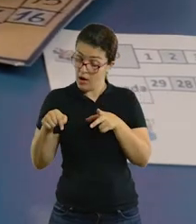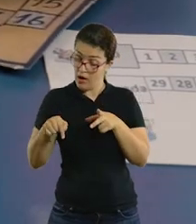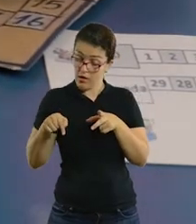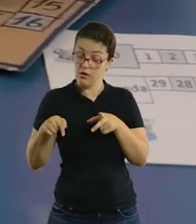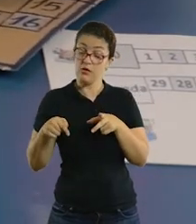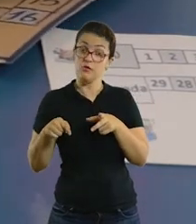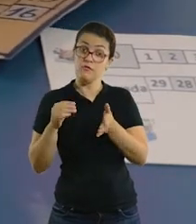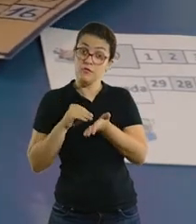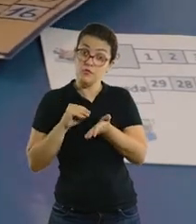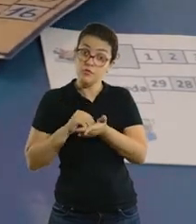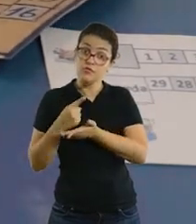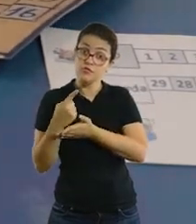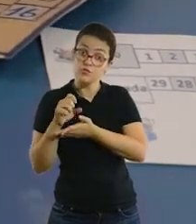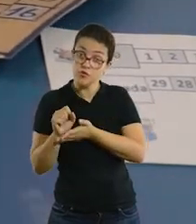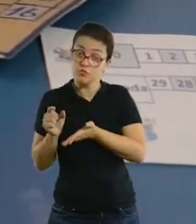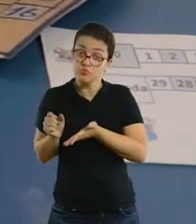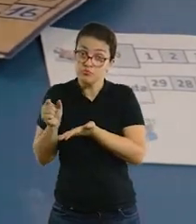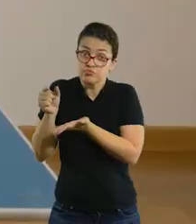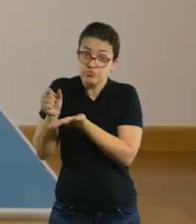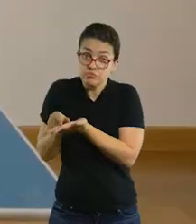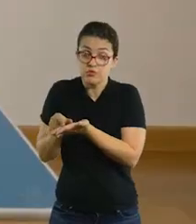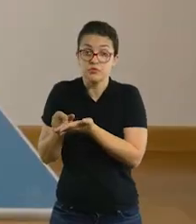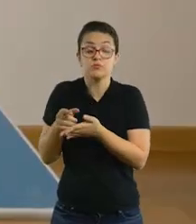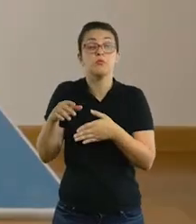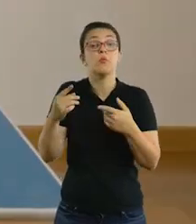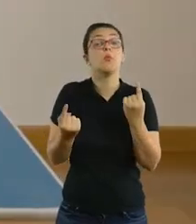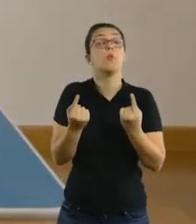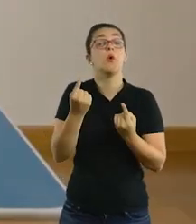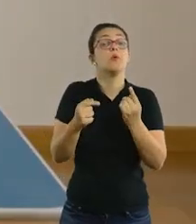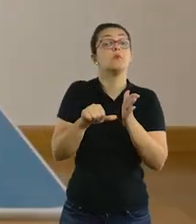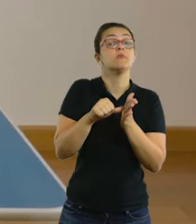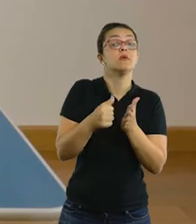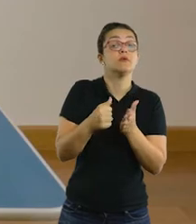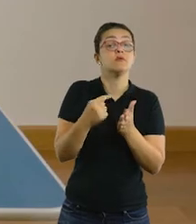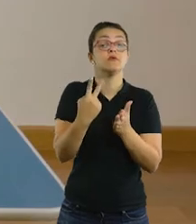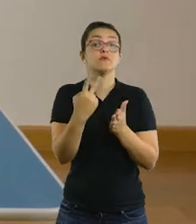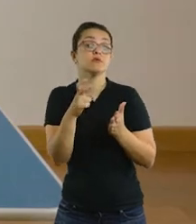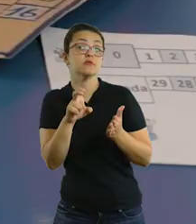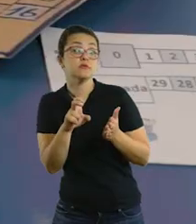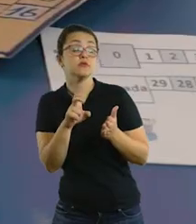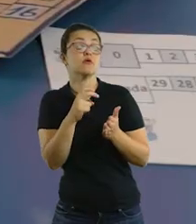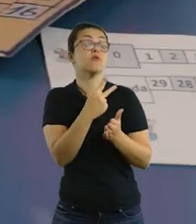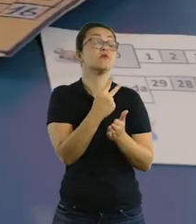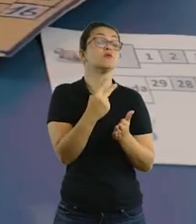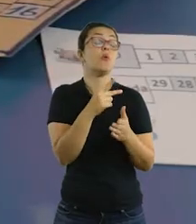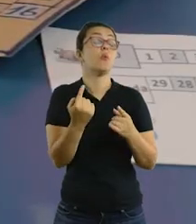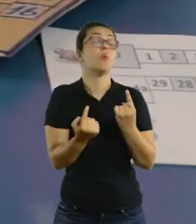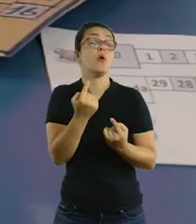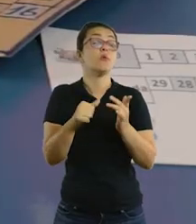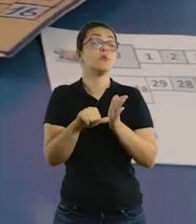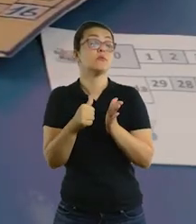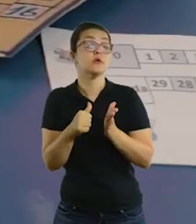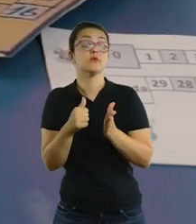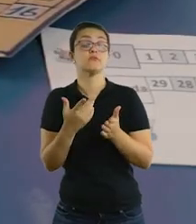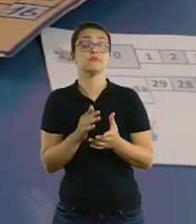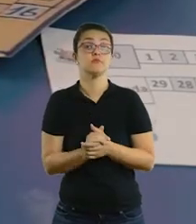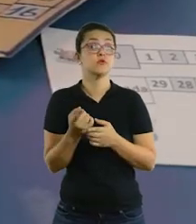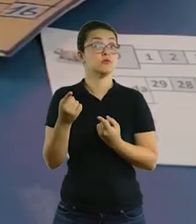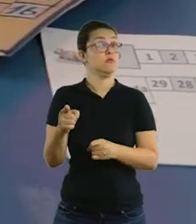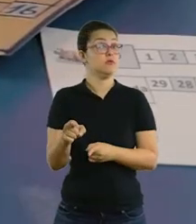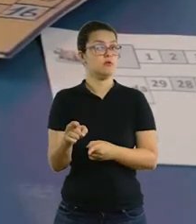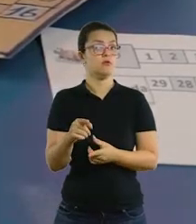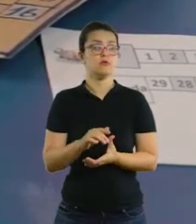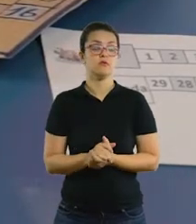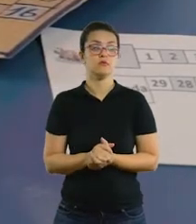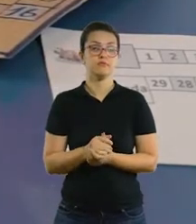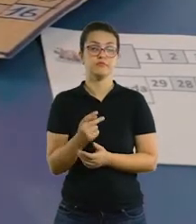18, depois é o 25 ou 22. Qual vem primeiro? É um desafio para ela. Ela vai descobrir que